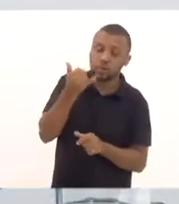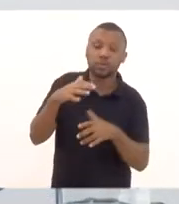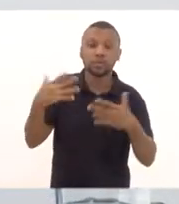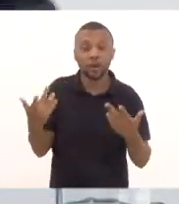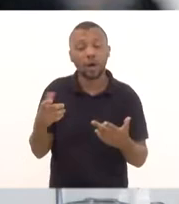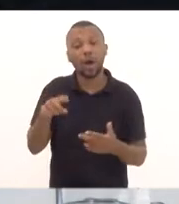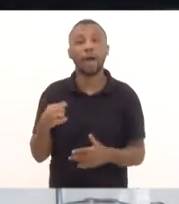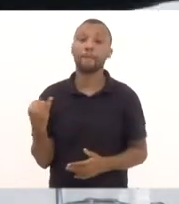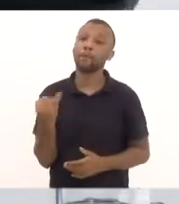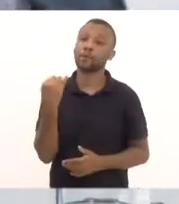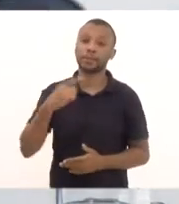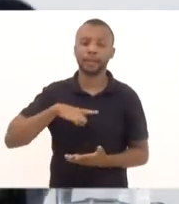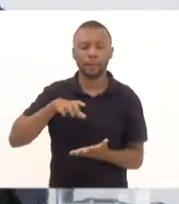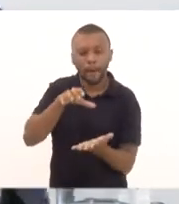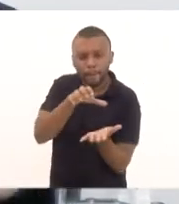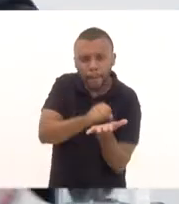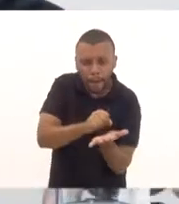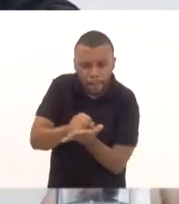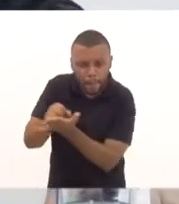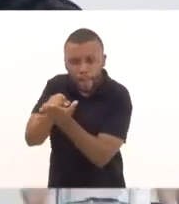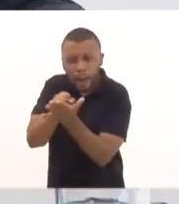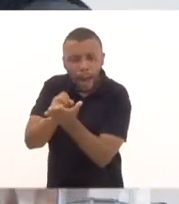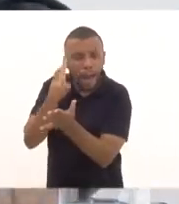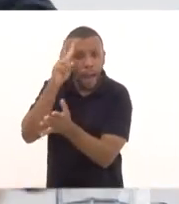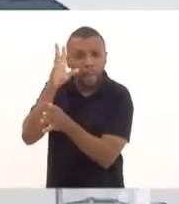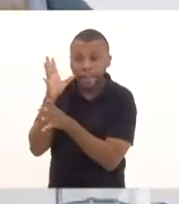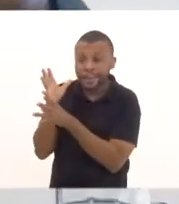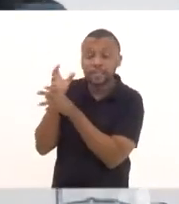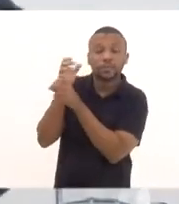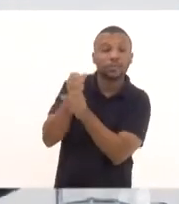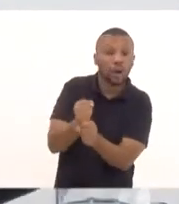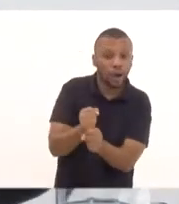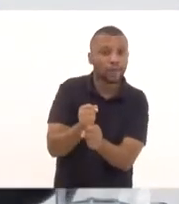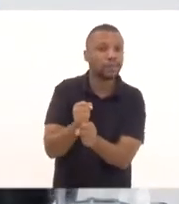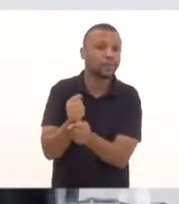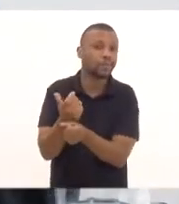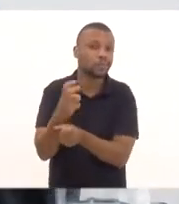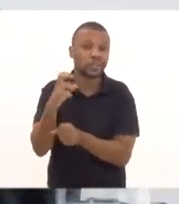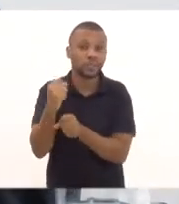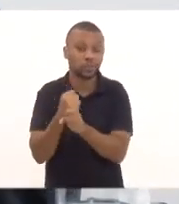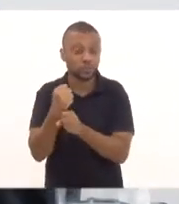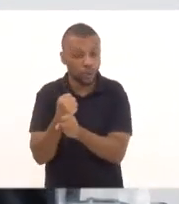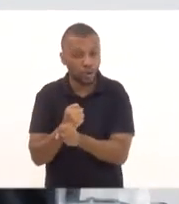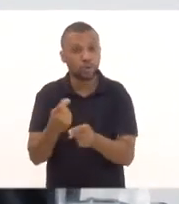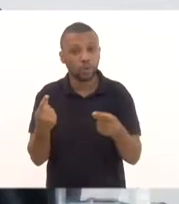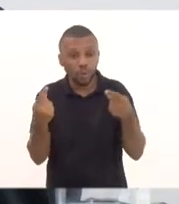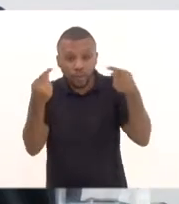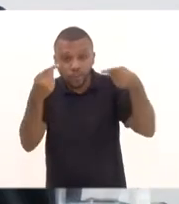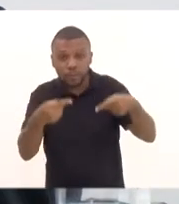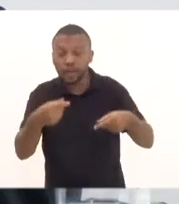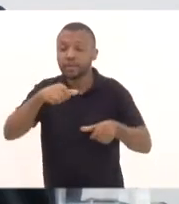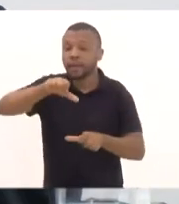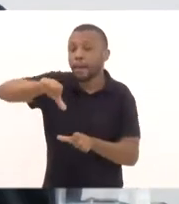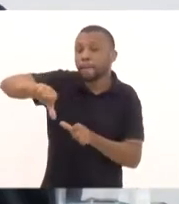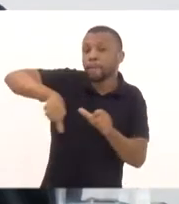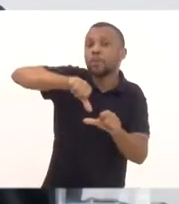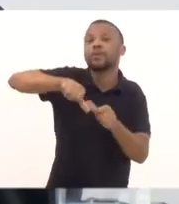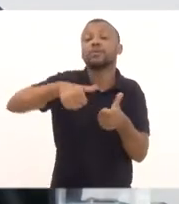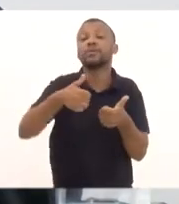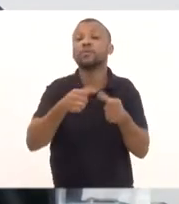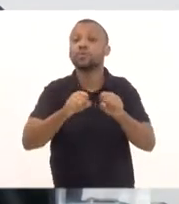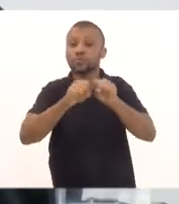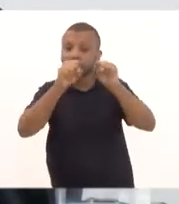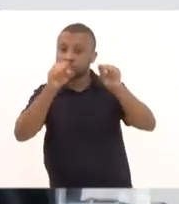ter mapeamento pegar a série histórica dos últimos cinco anos e uns problemas em um dos Desafios a modernização do sistema Ferroviário é sempre